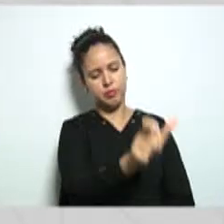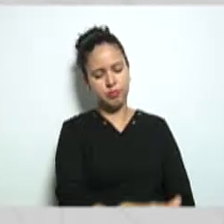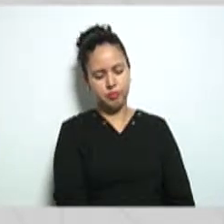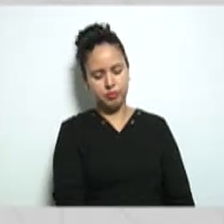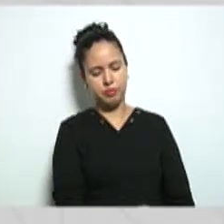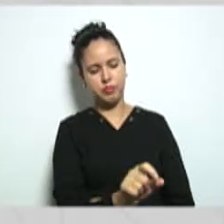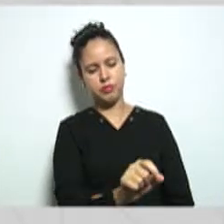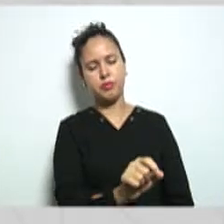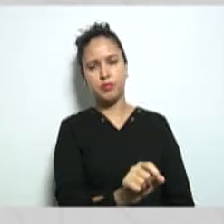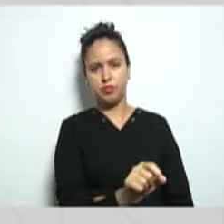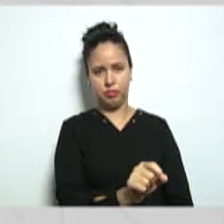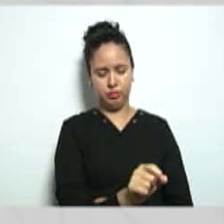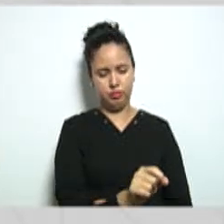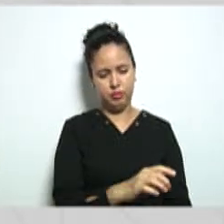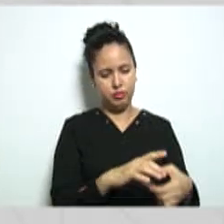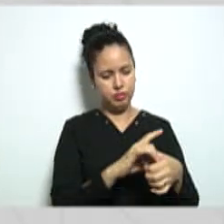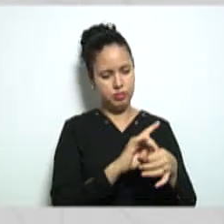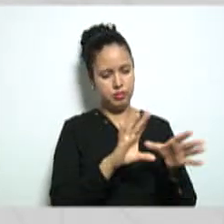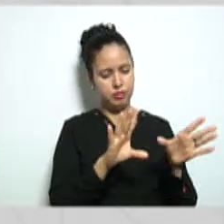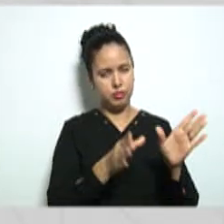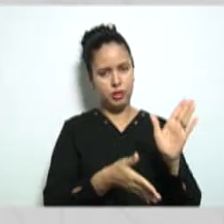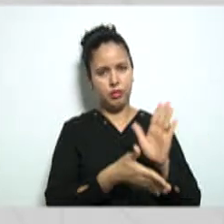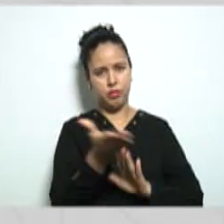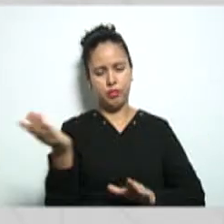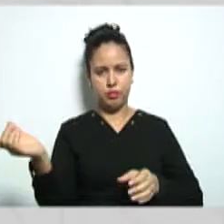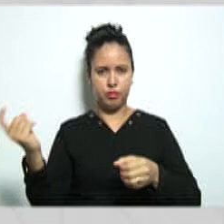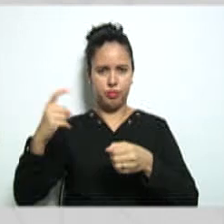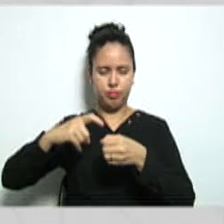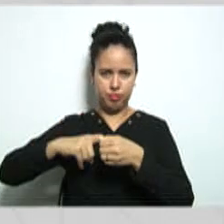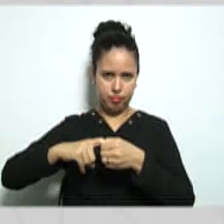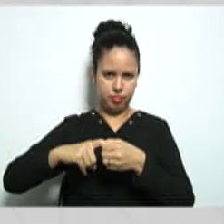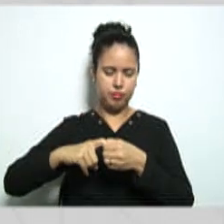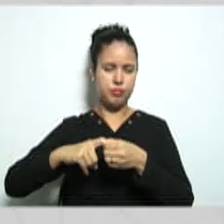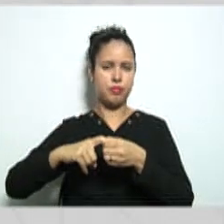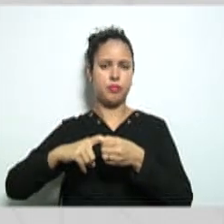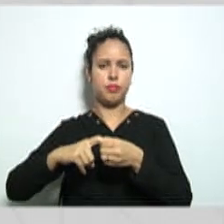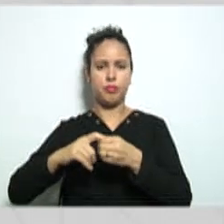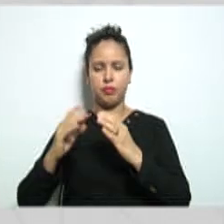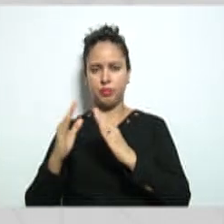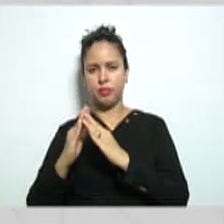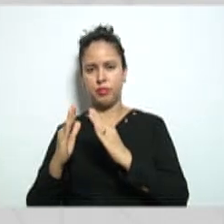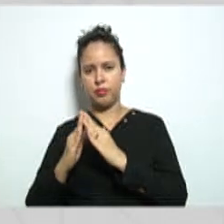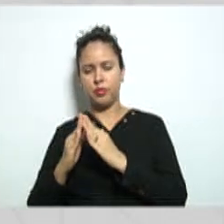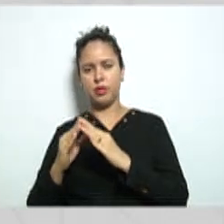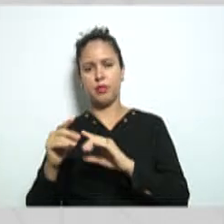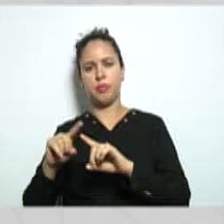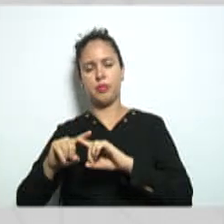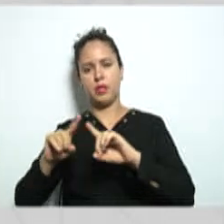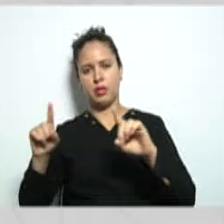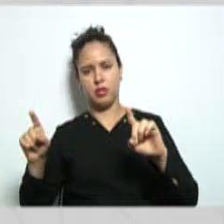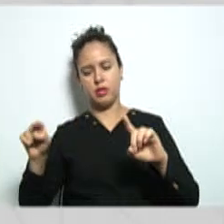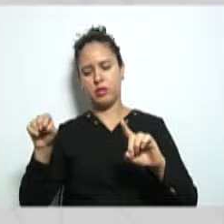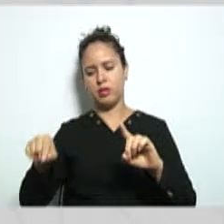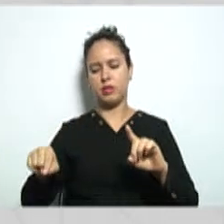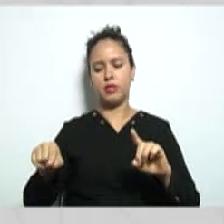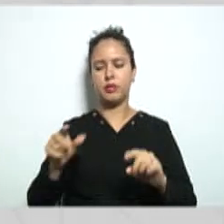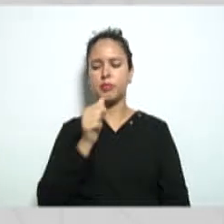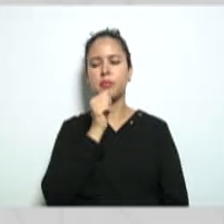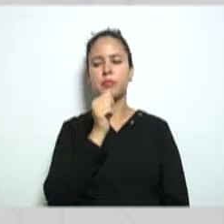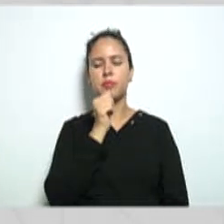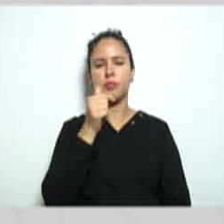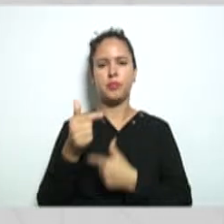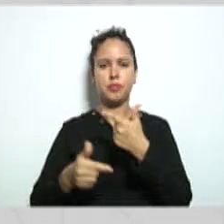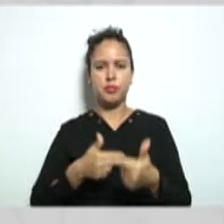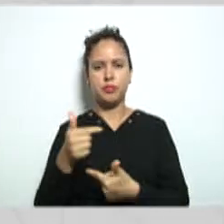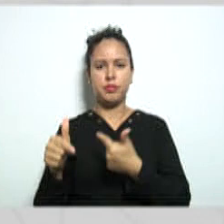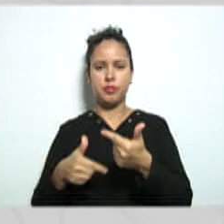de origem. Se as condições que o levaram a migrar permanecerem as mesmas, esse pode novamente ser